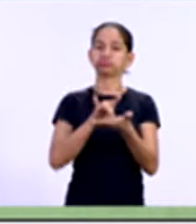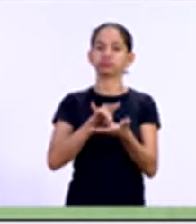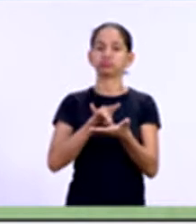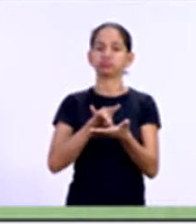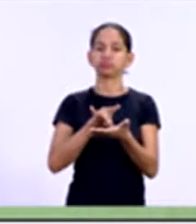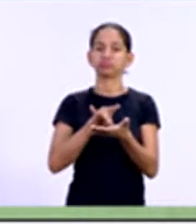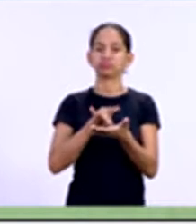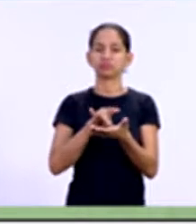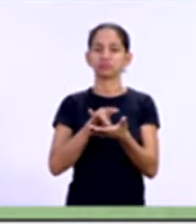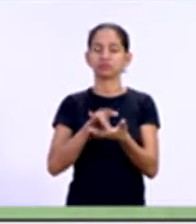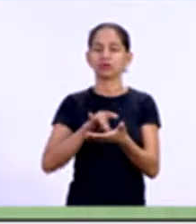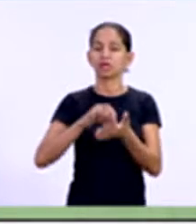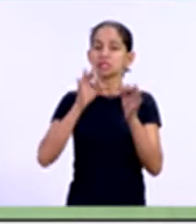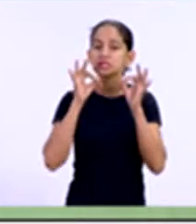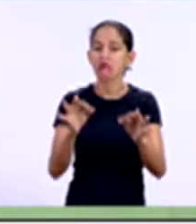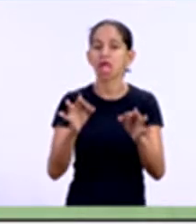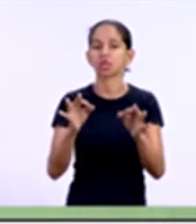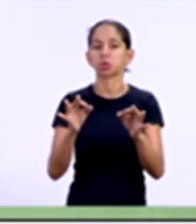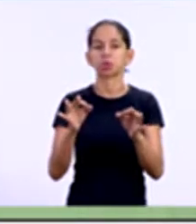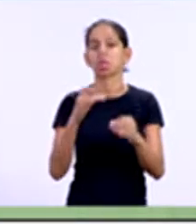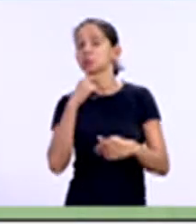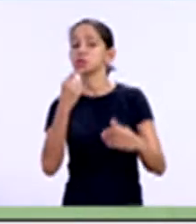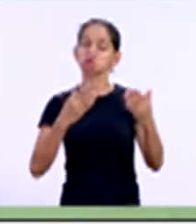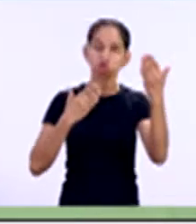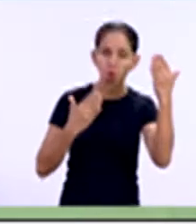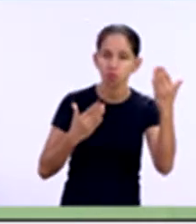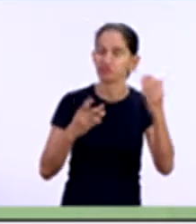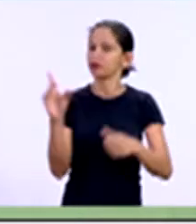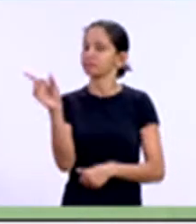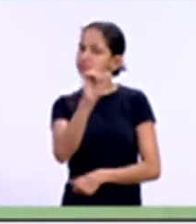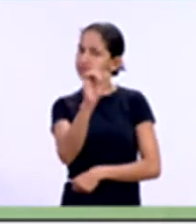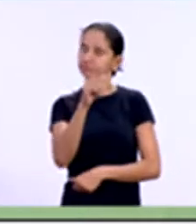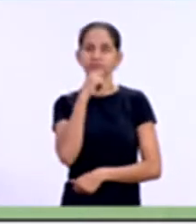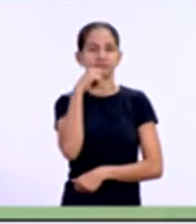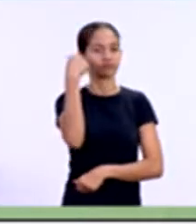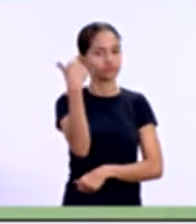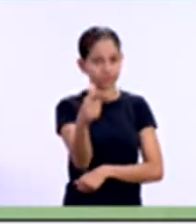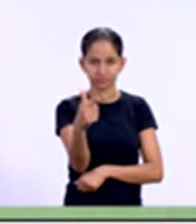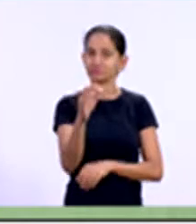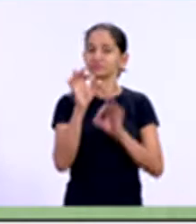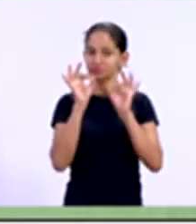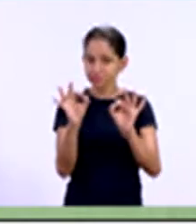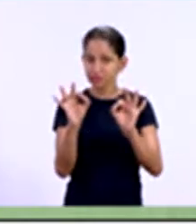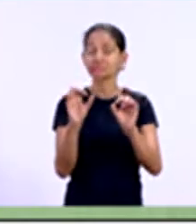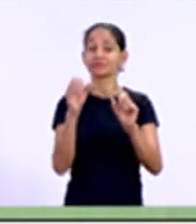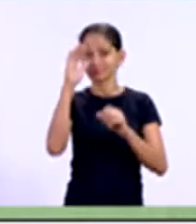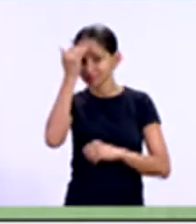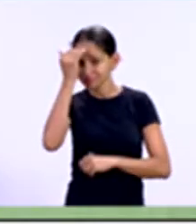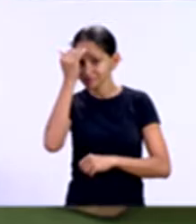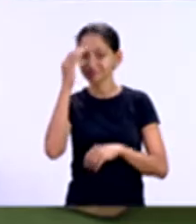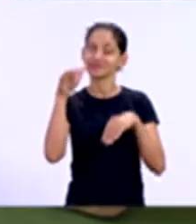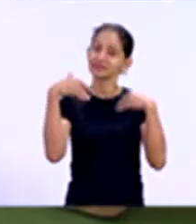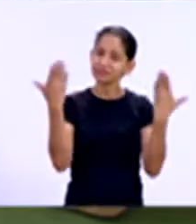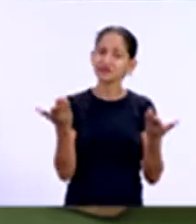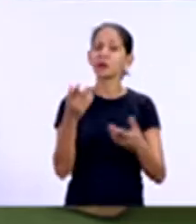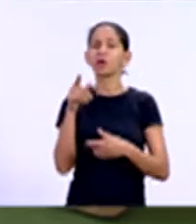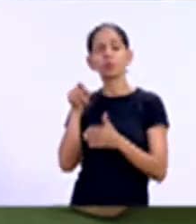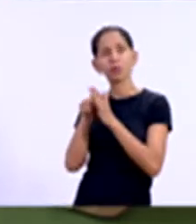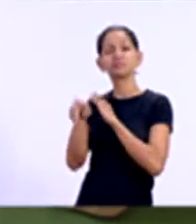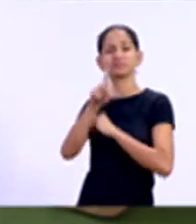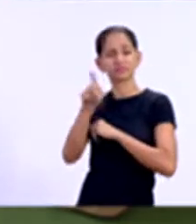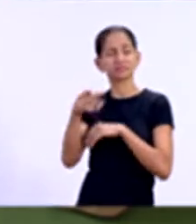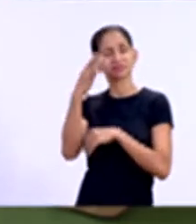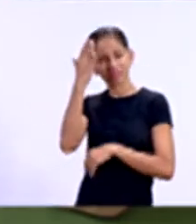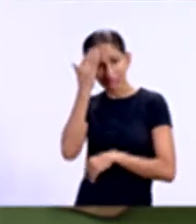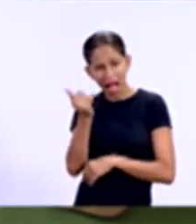da Rosiane de Espigão do Oeste. Será, professor, que todos os cursos